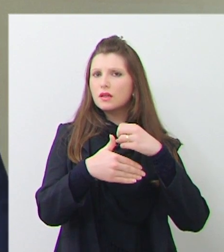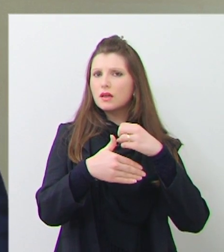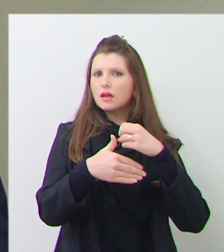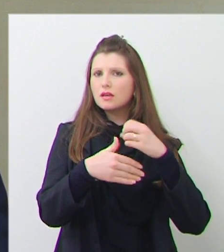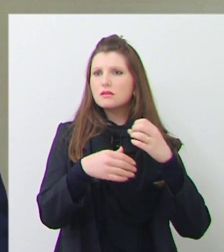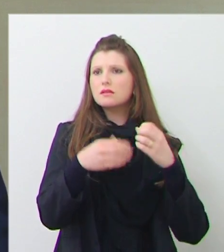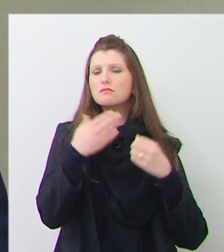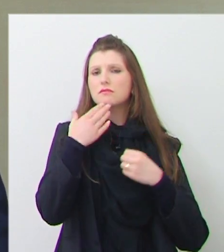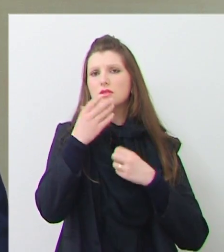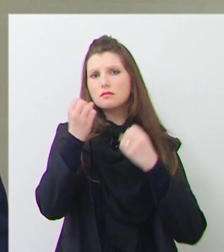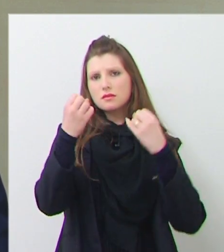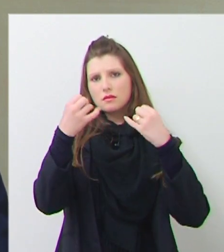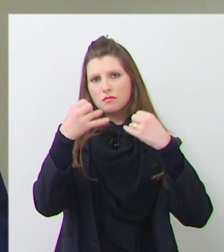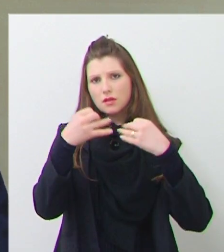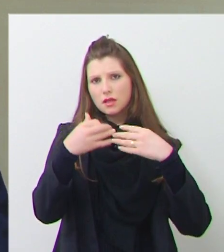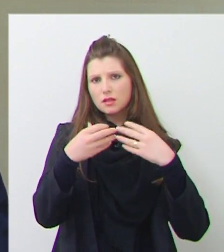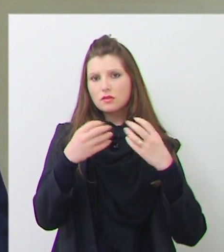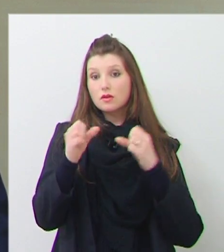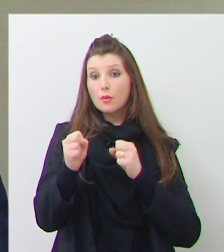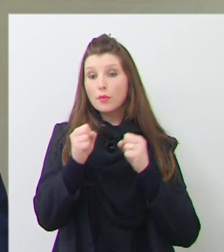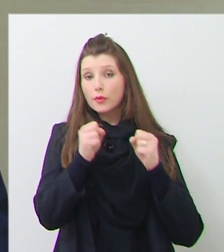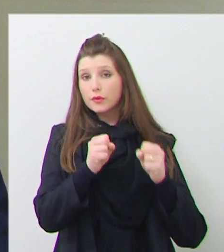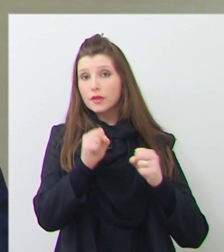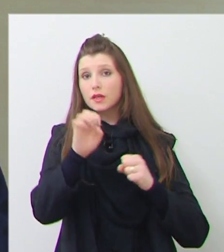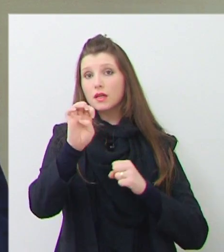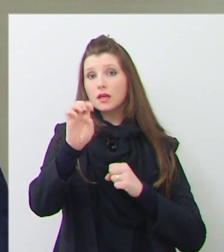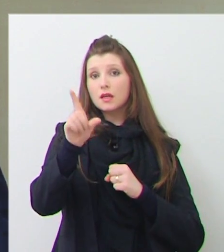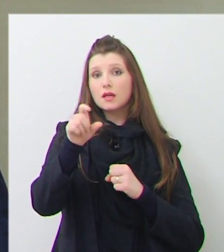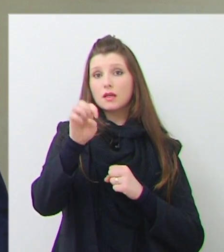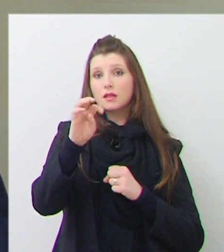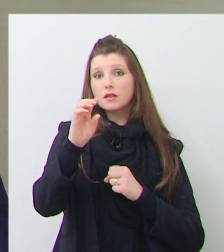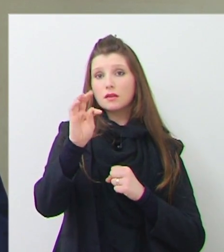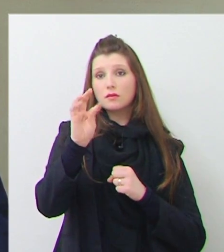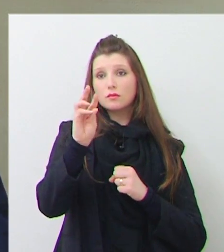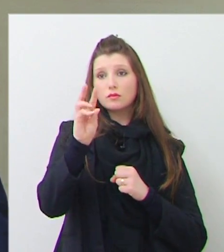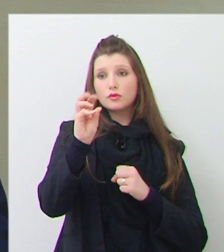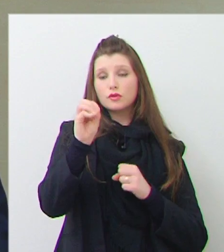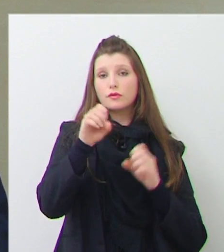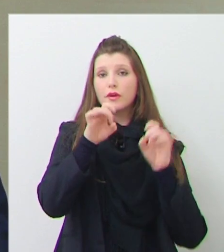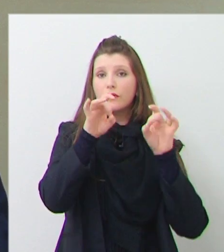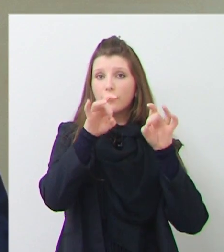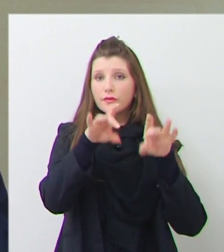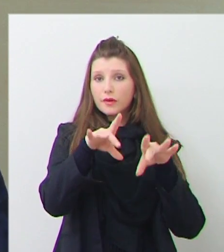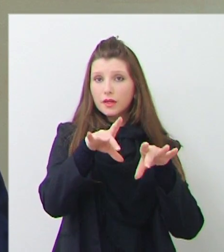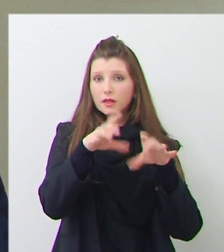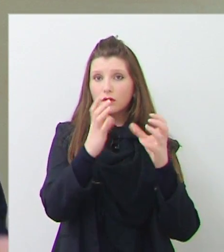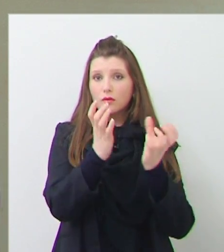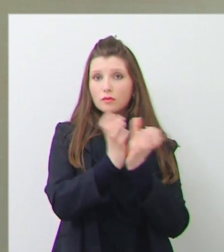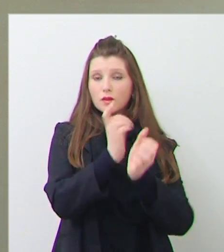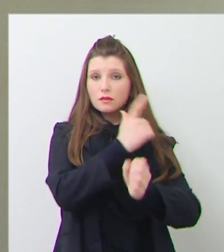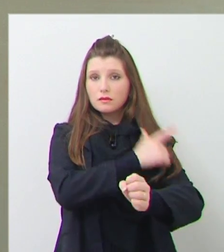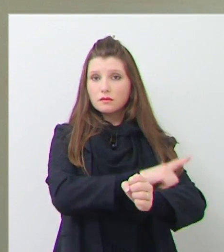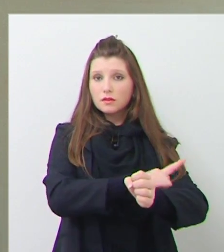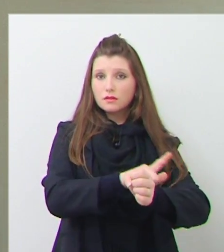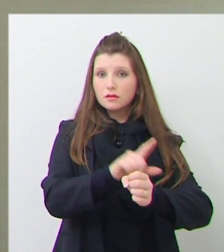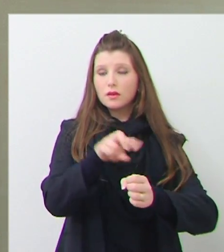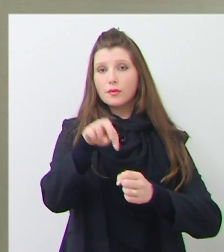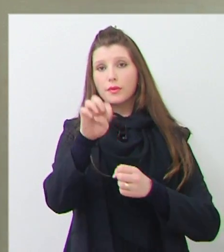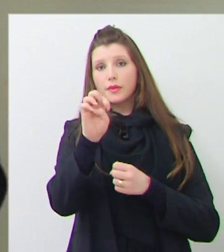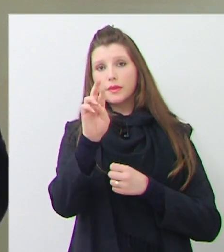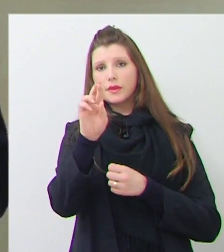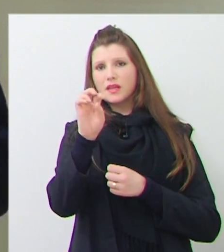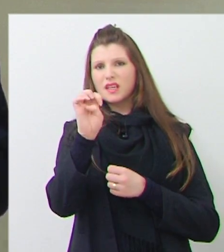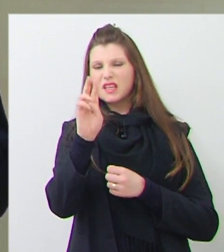pedindo explicações ao Poder Executivo e à Unesc sobre a venda do complexo Nereu Guide. E parece que causou